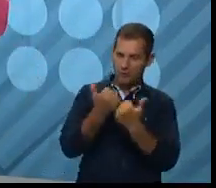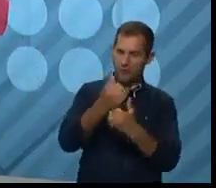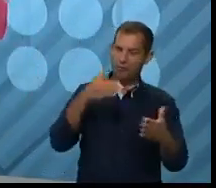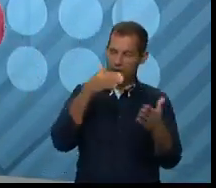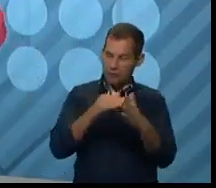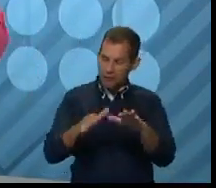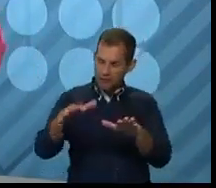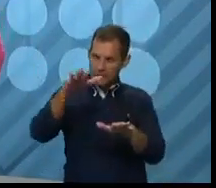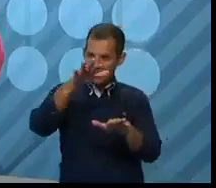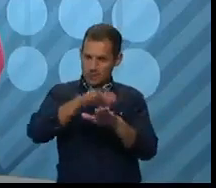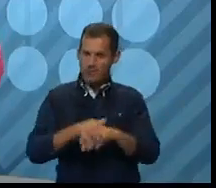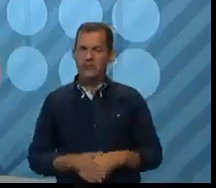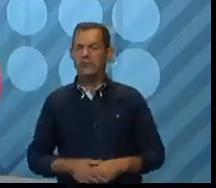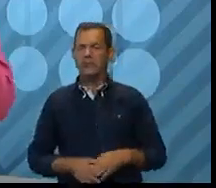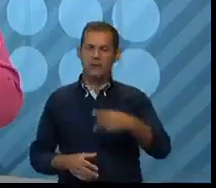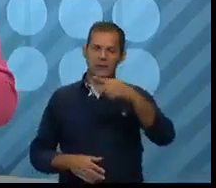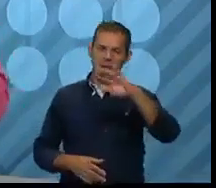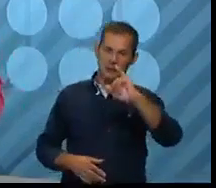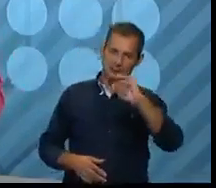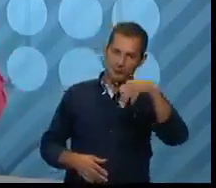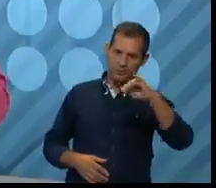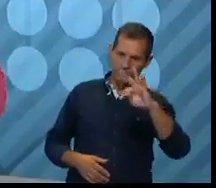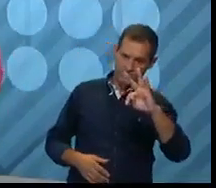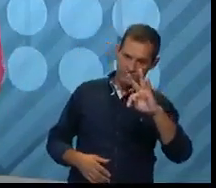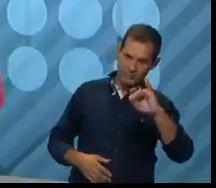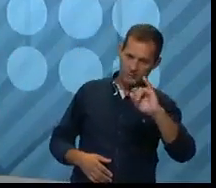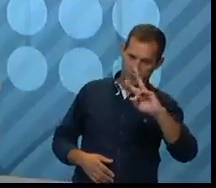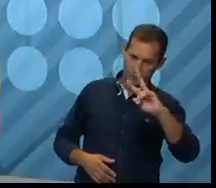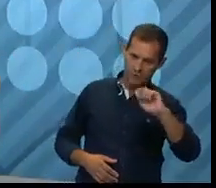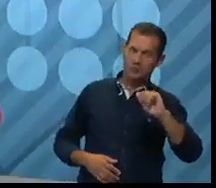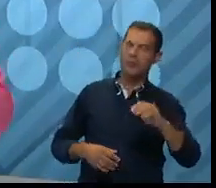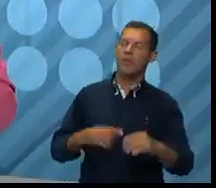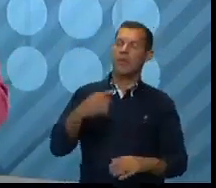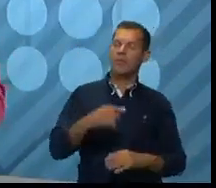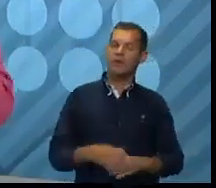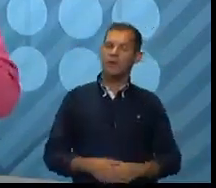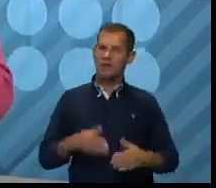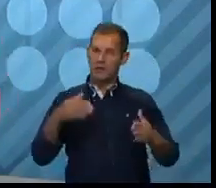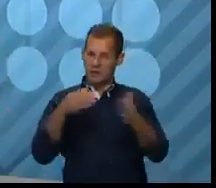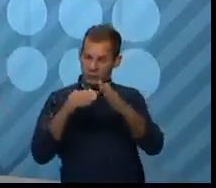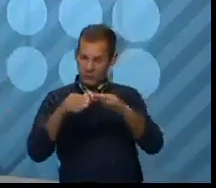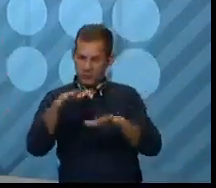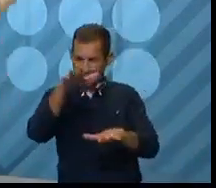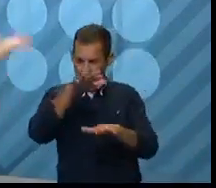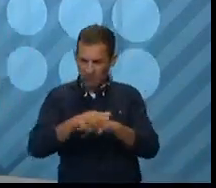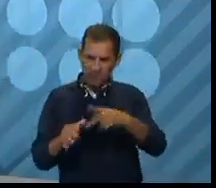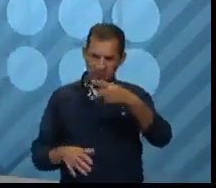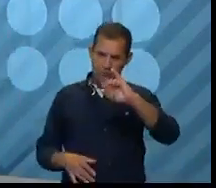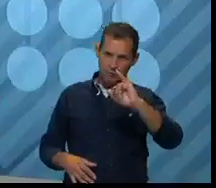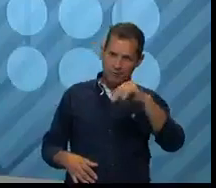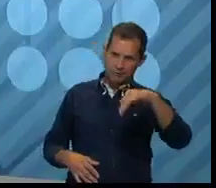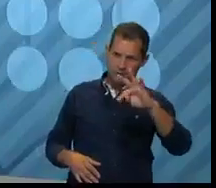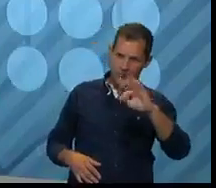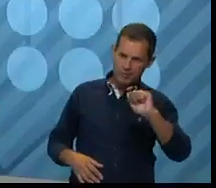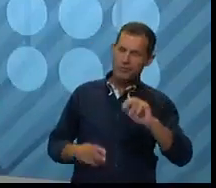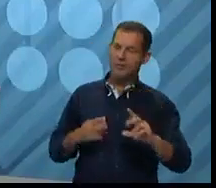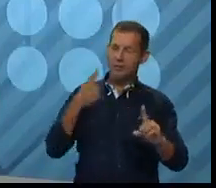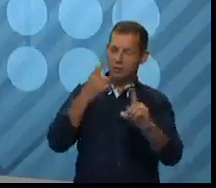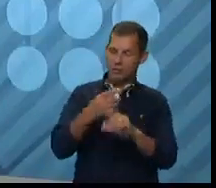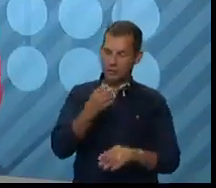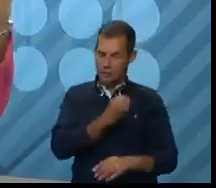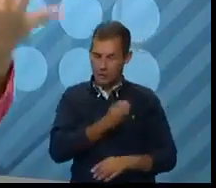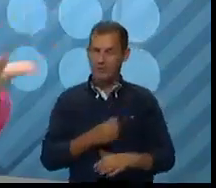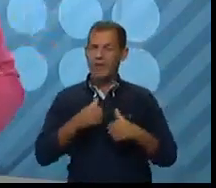limite superior na primitiva, menos o limite inferior na primitiva. E assim encontramos um